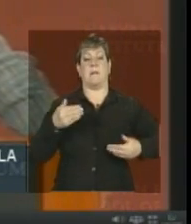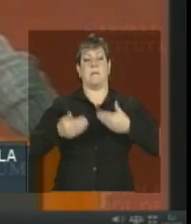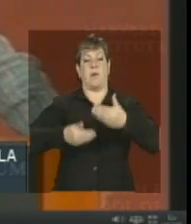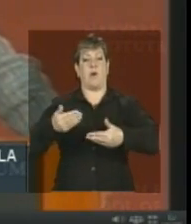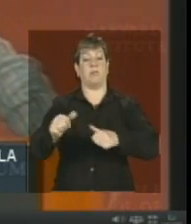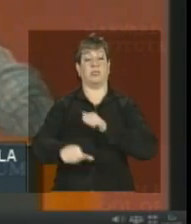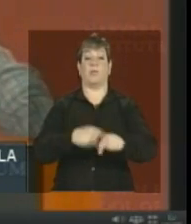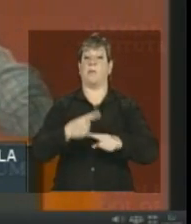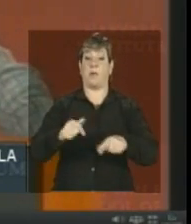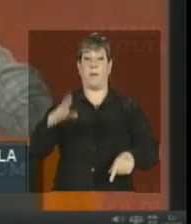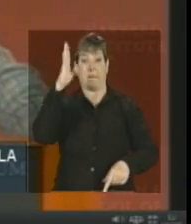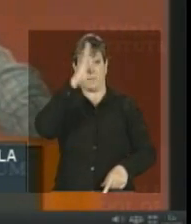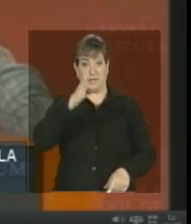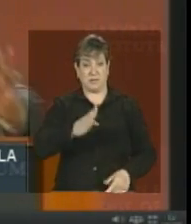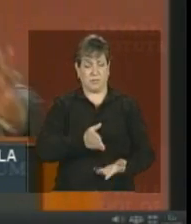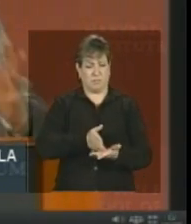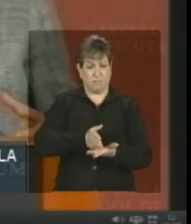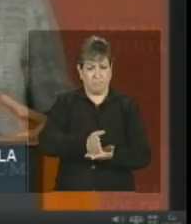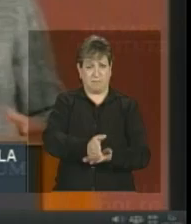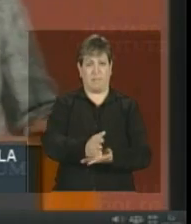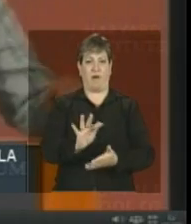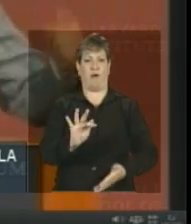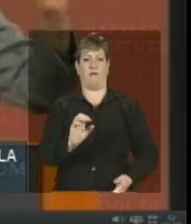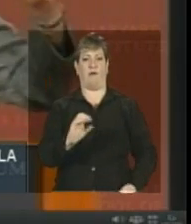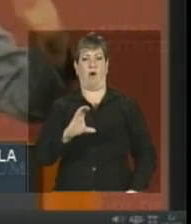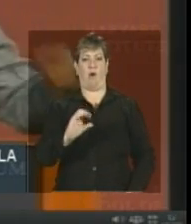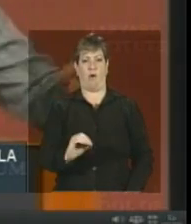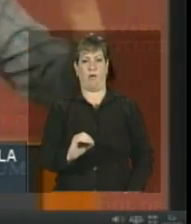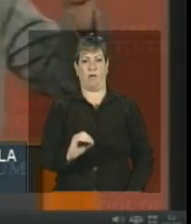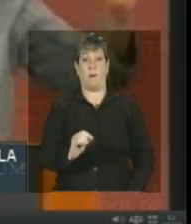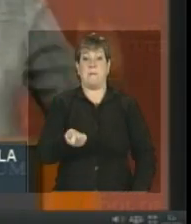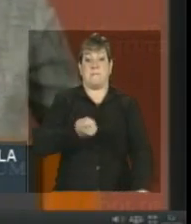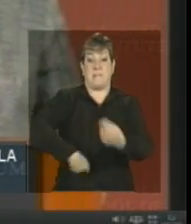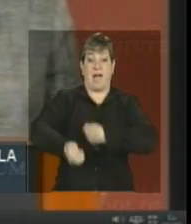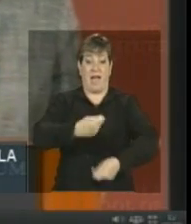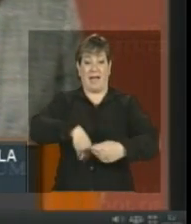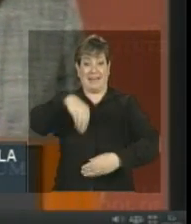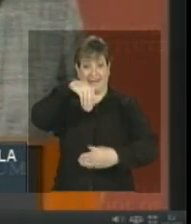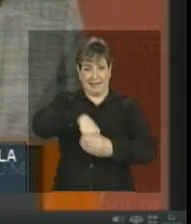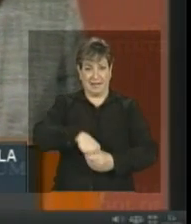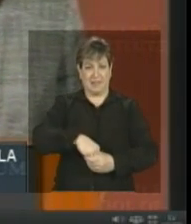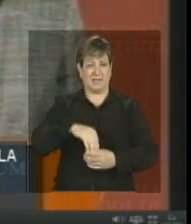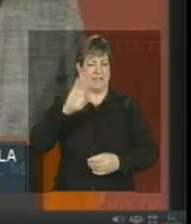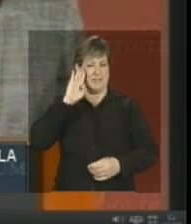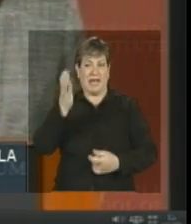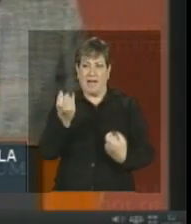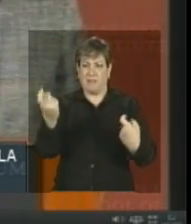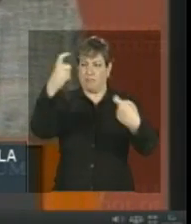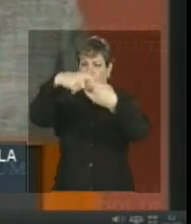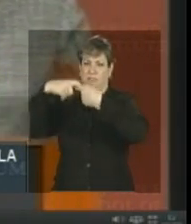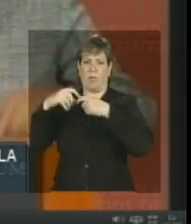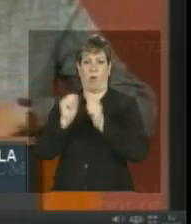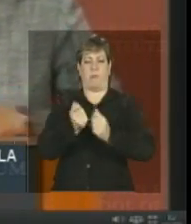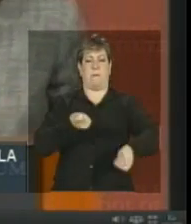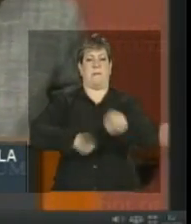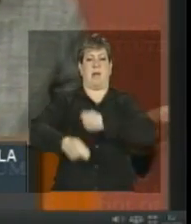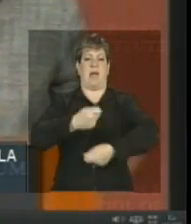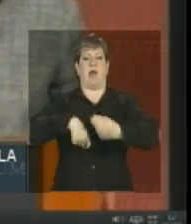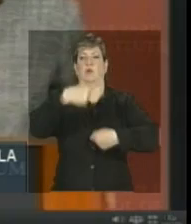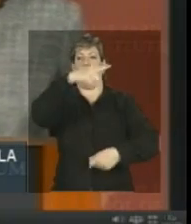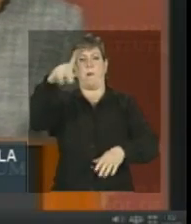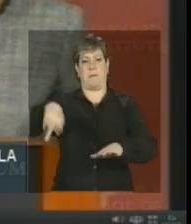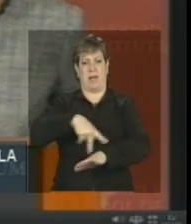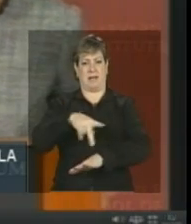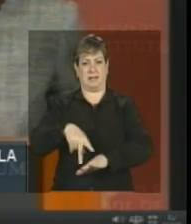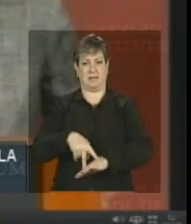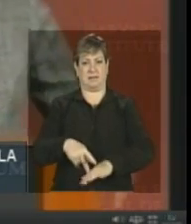porque o Brasil está focado no mercado interno e que mira o mercado internacional. Nós não somos